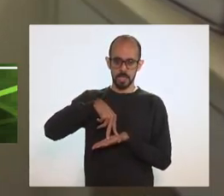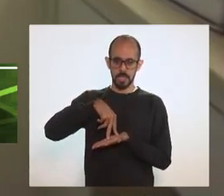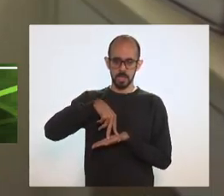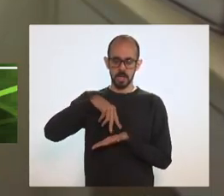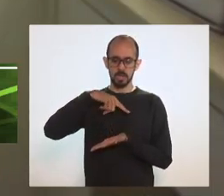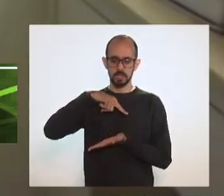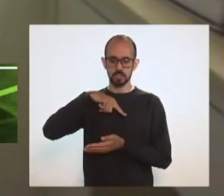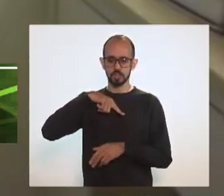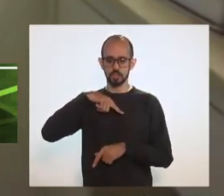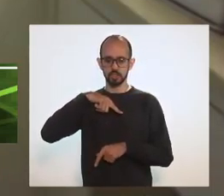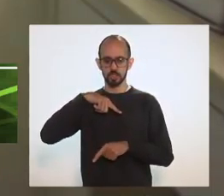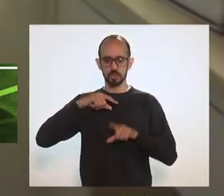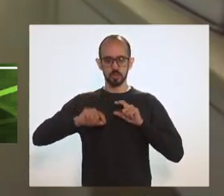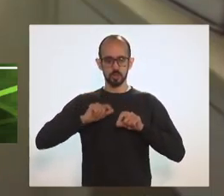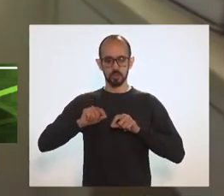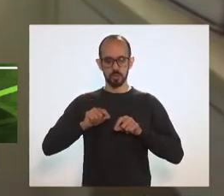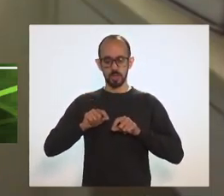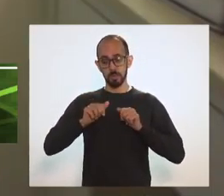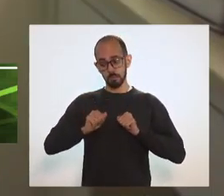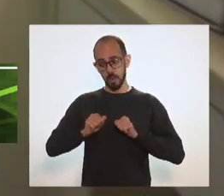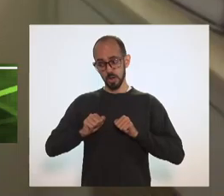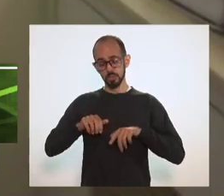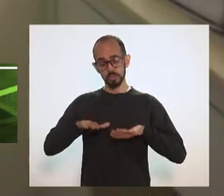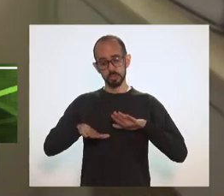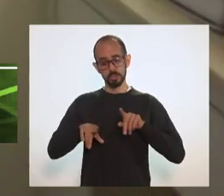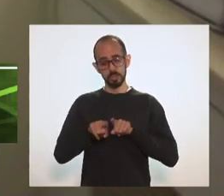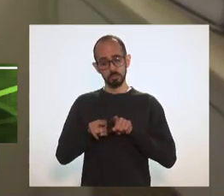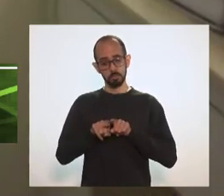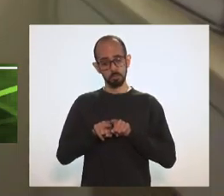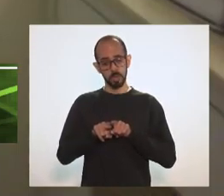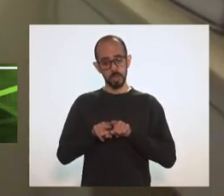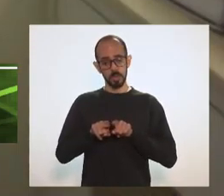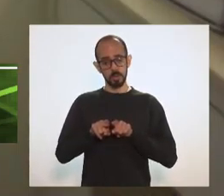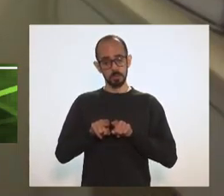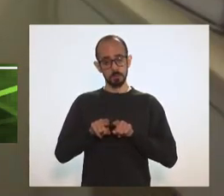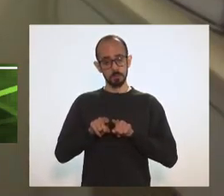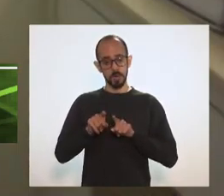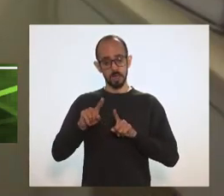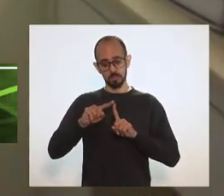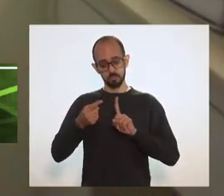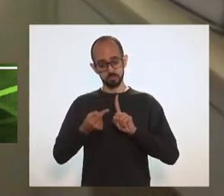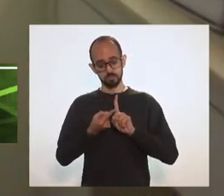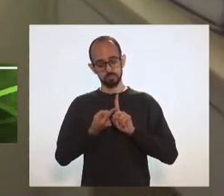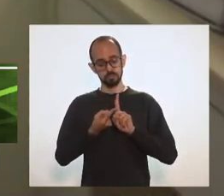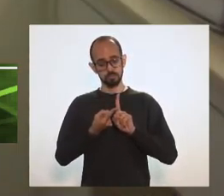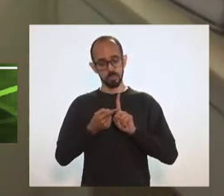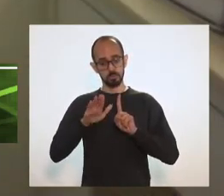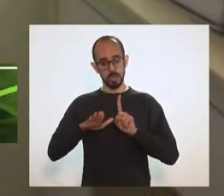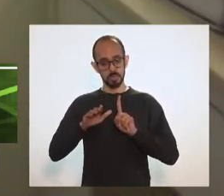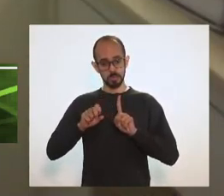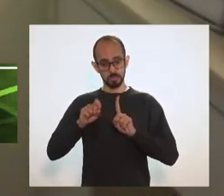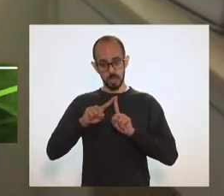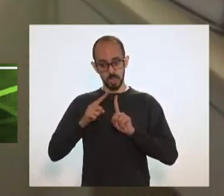muito, era o sofrimento do gado de ser exportado em pé para o abate.